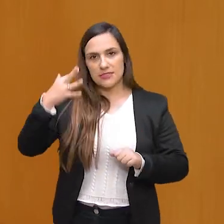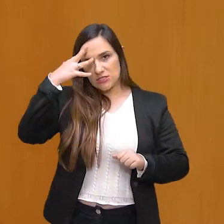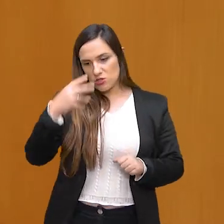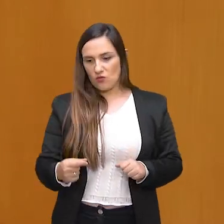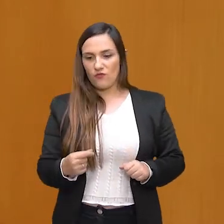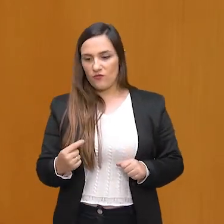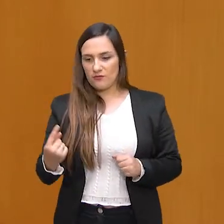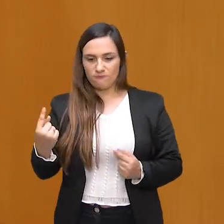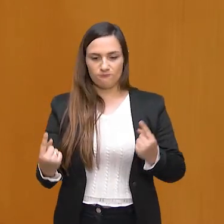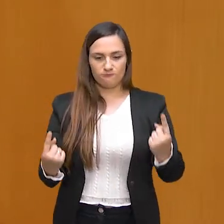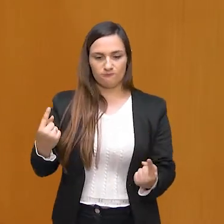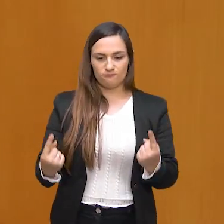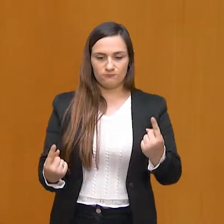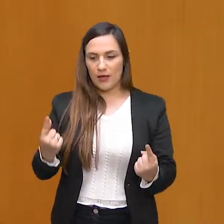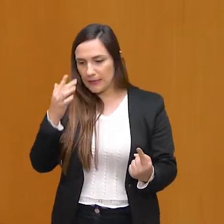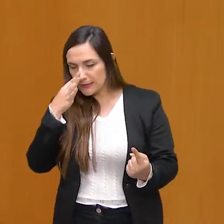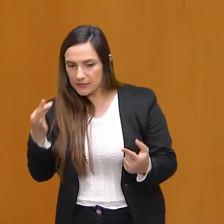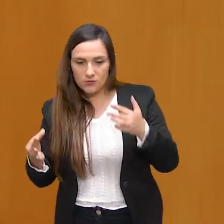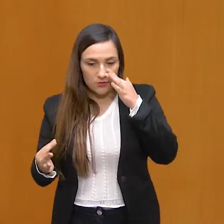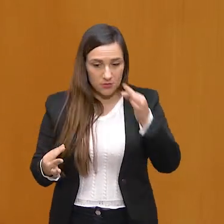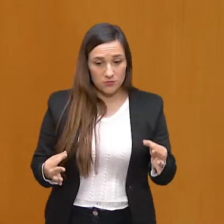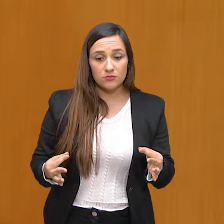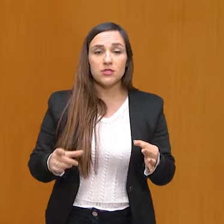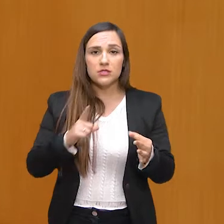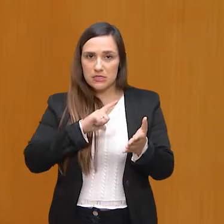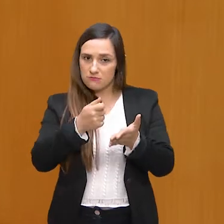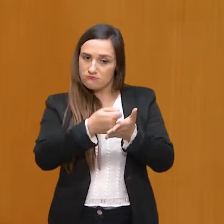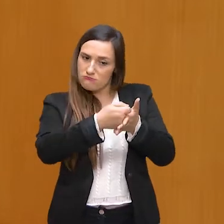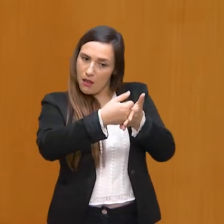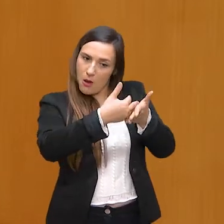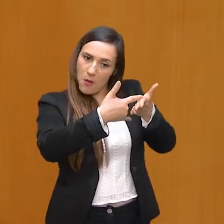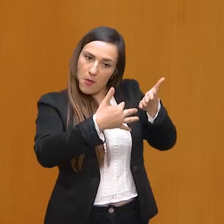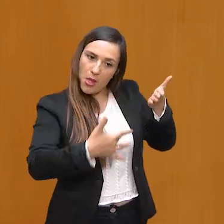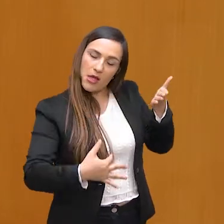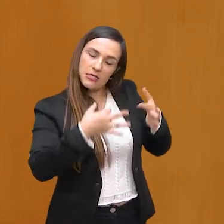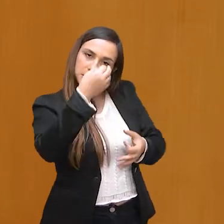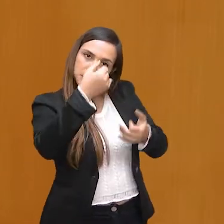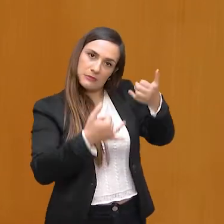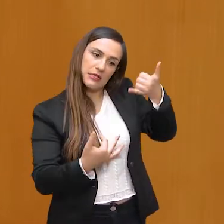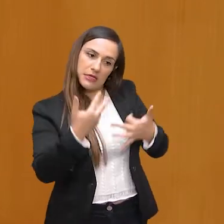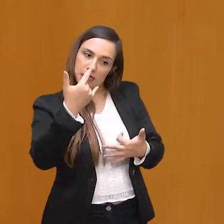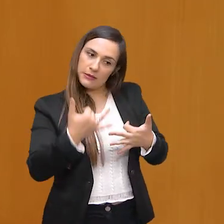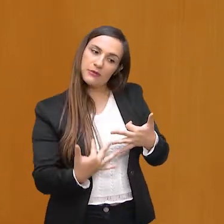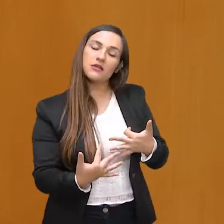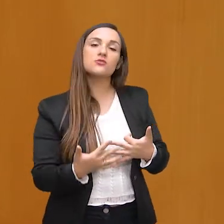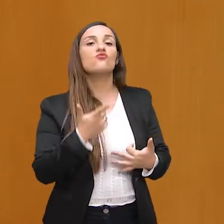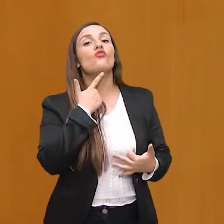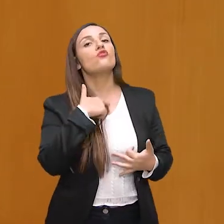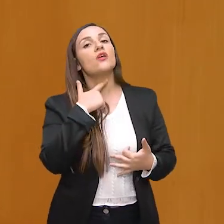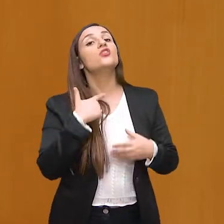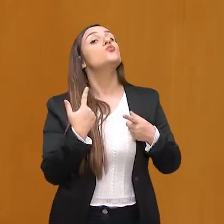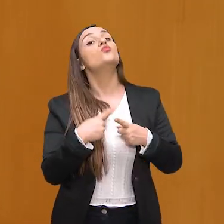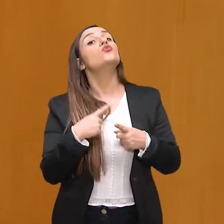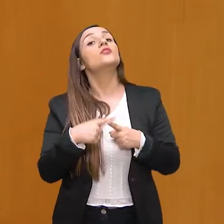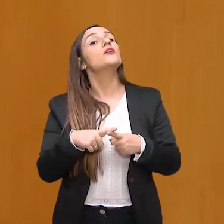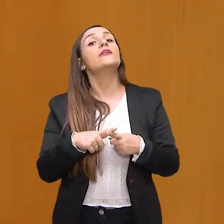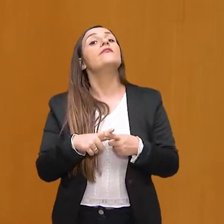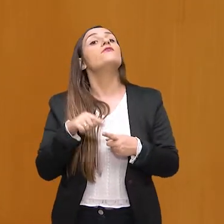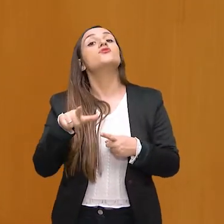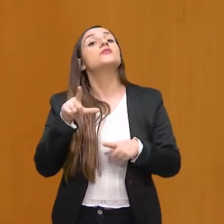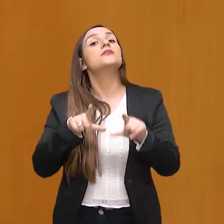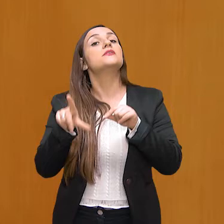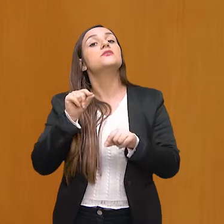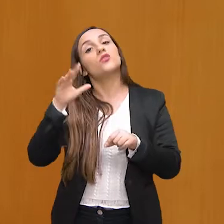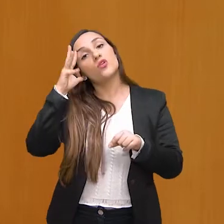que ouvir as partes constantemente, porque isso faz parte de um processo democrático. Então, as características são essas.